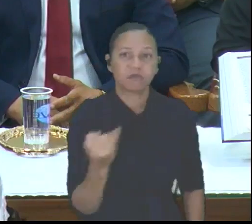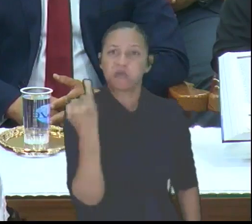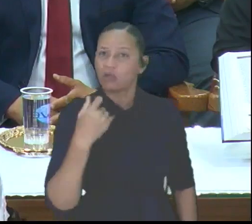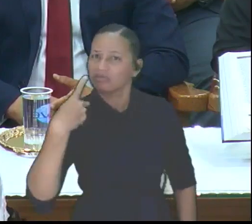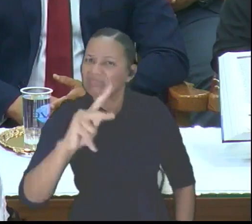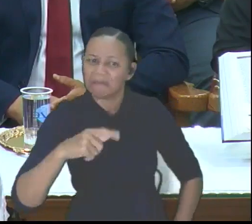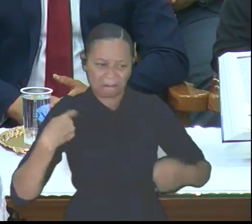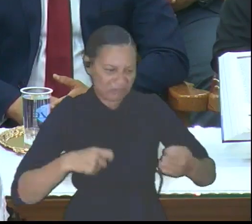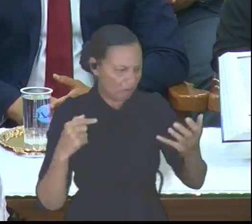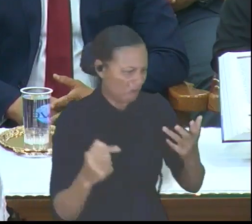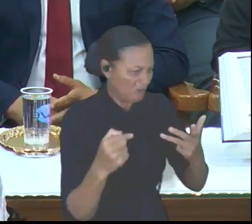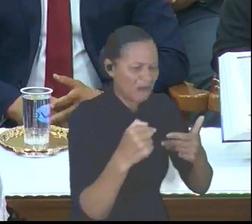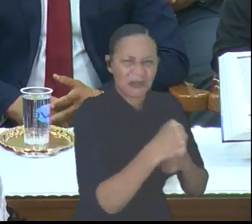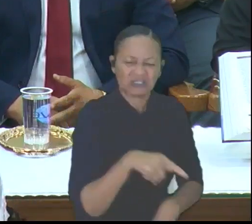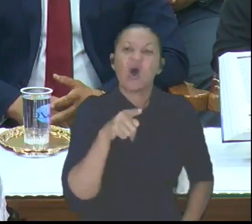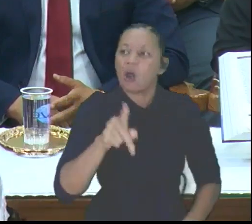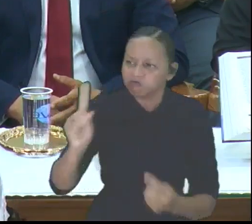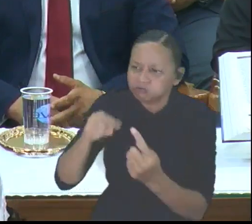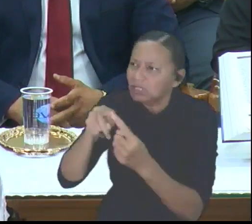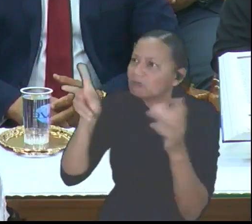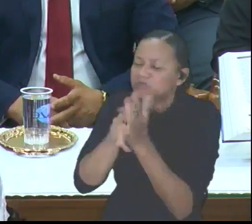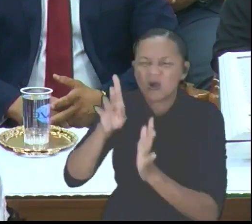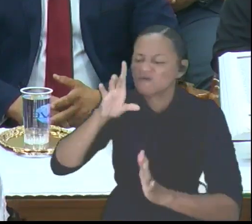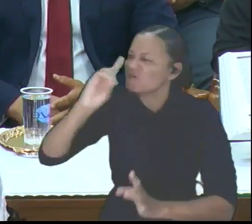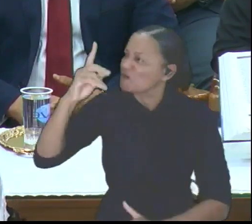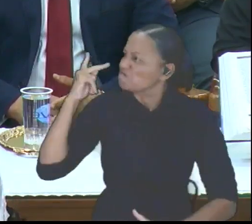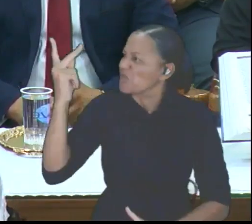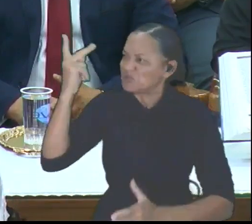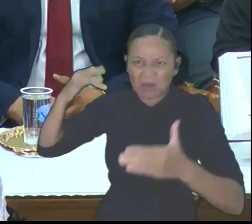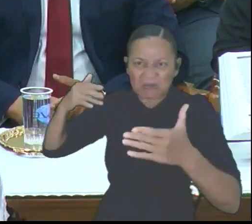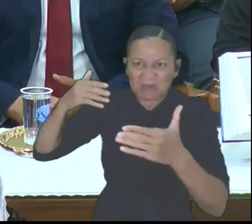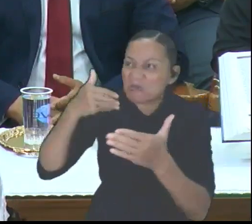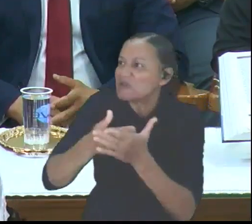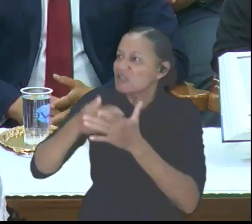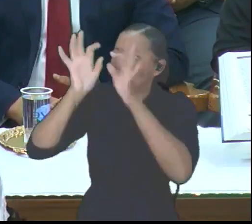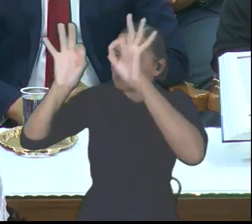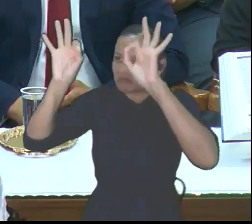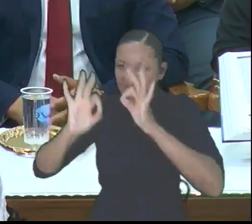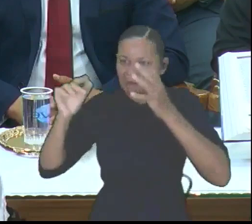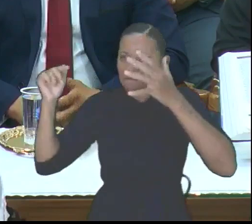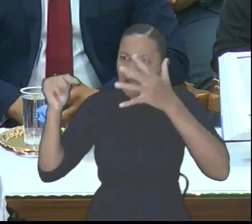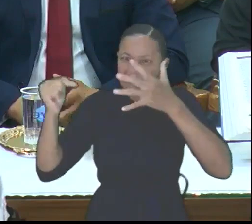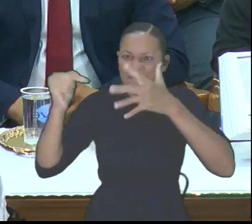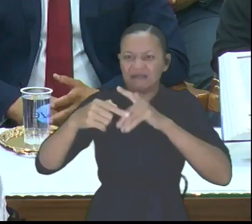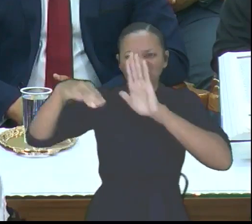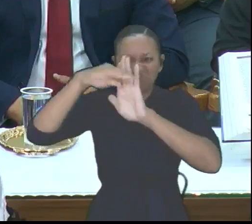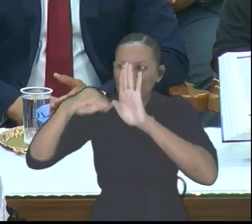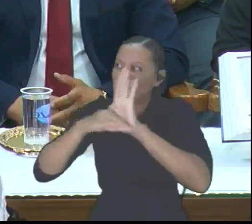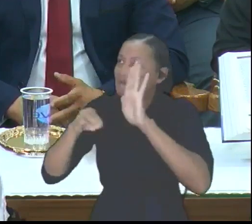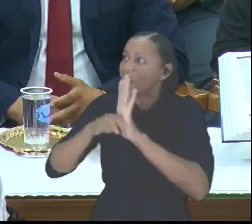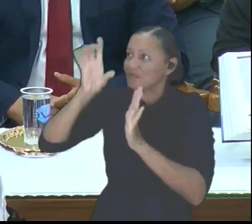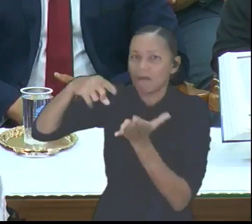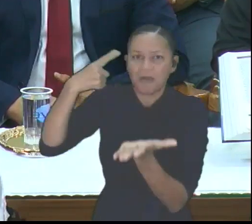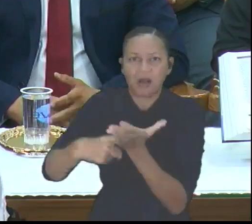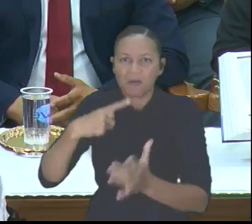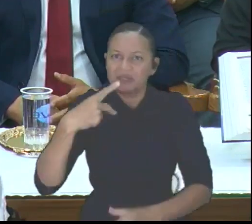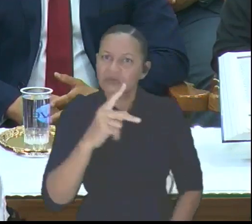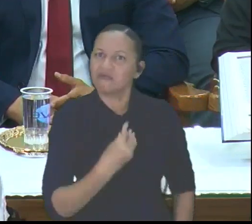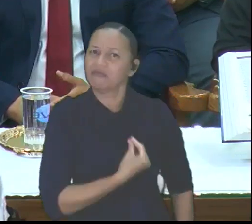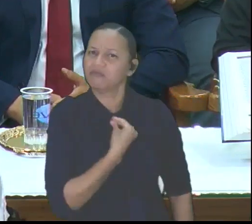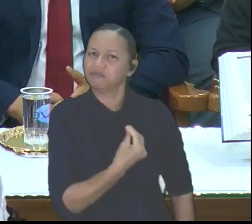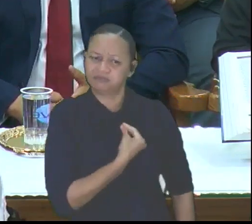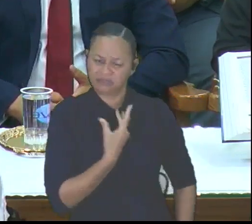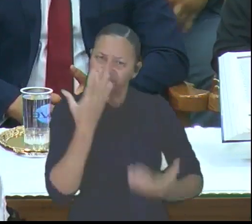a tua necessidade é o propósito, é a história, é os planos que Ele estabeleceu para a